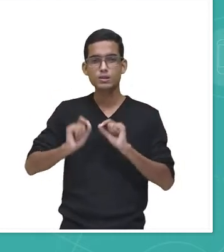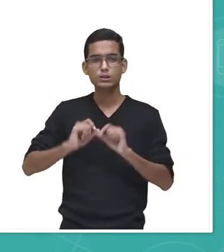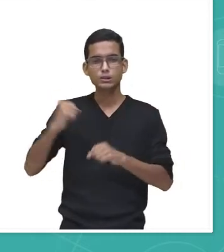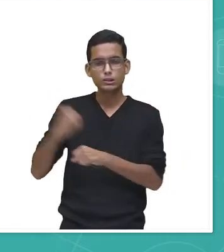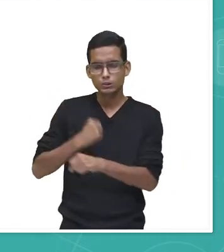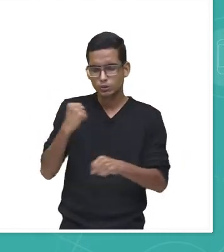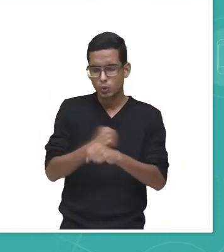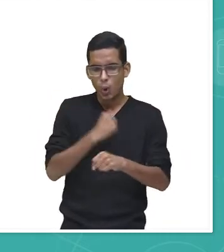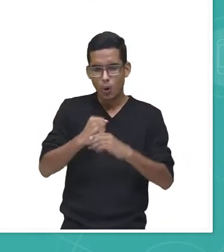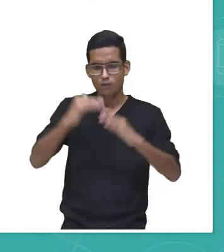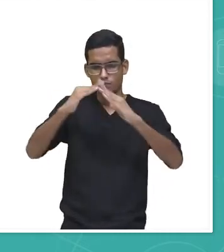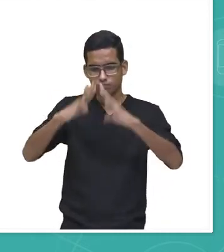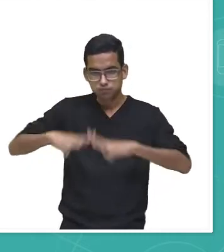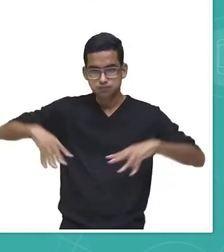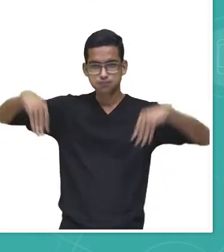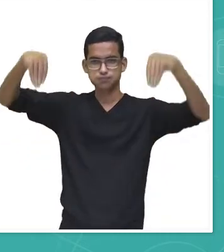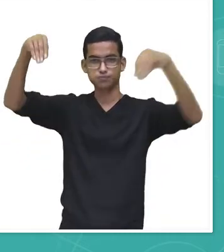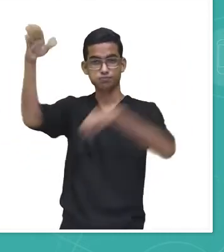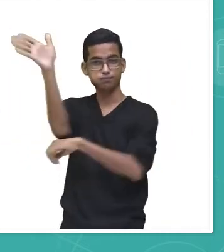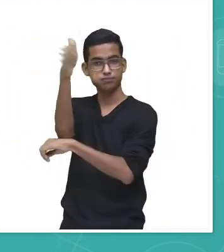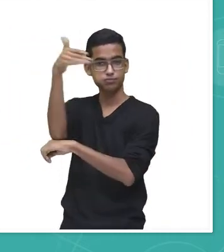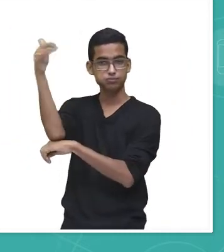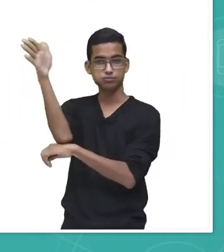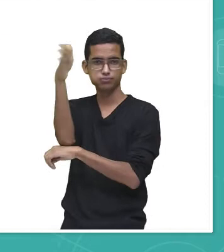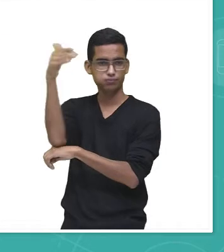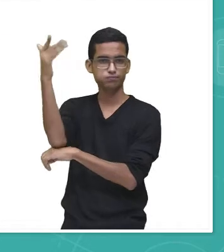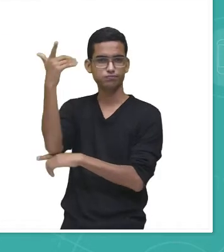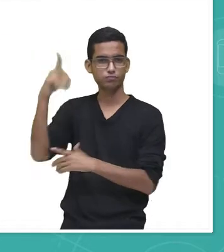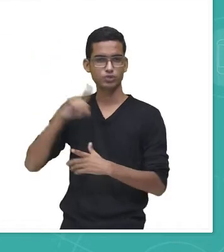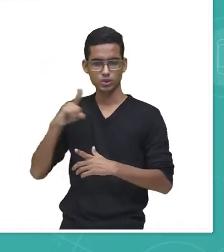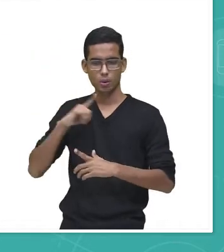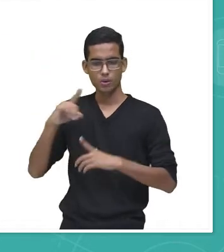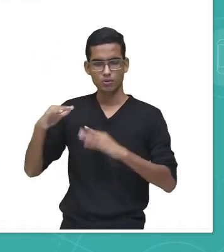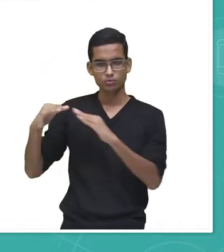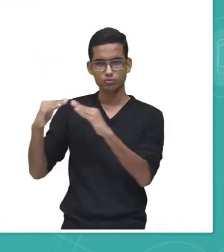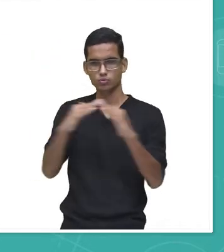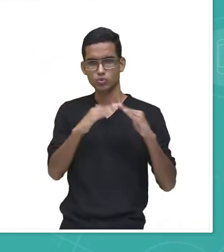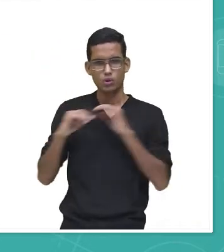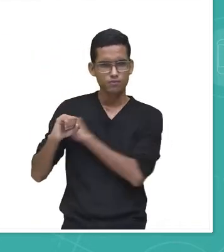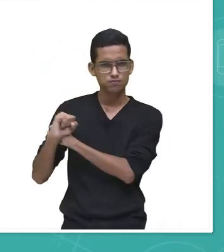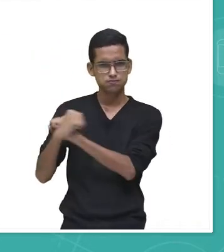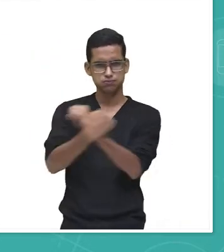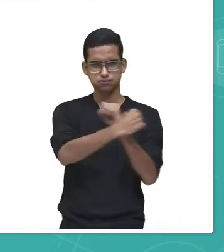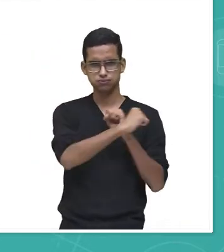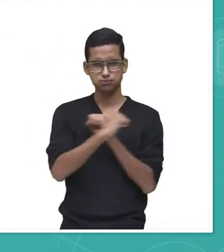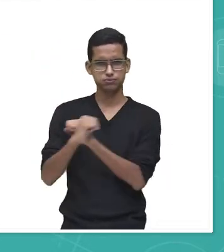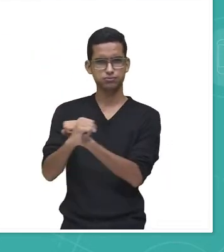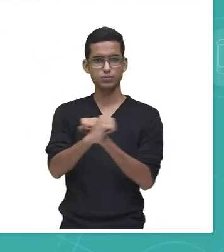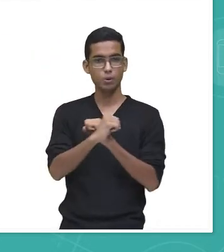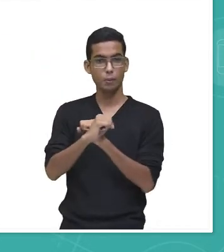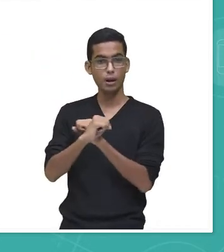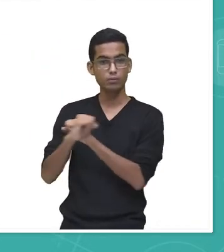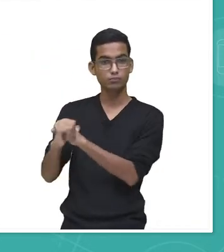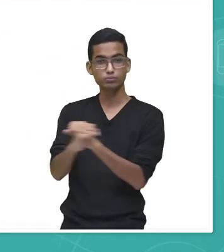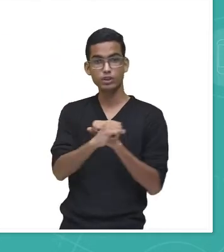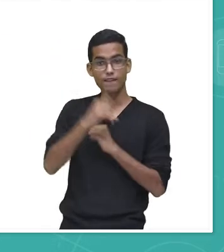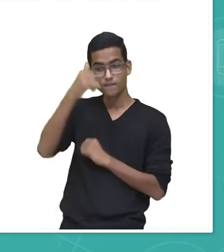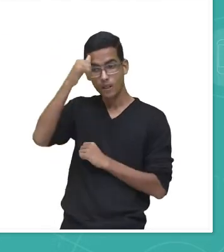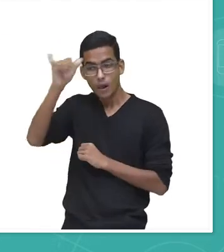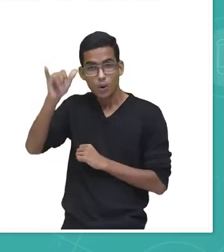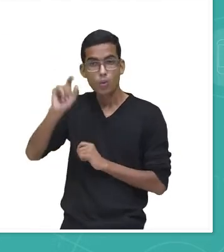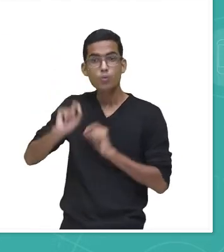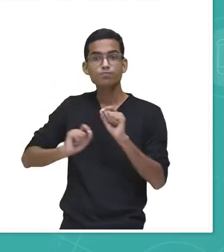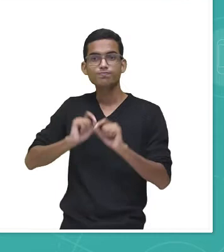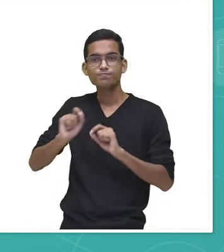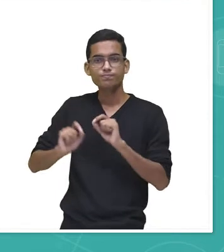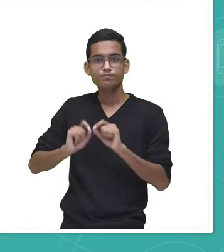moradias fortificadas para garantir a proteção de ataques. Então aqui vão começar a surgir ali